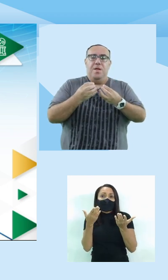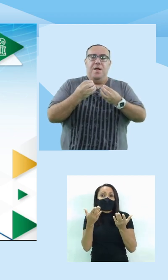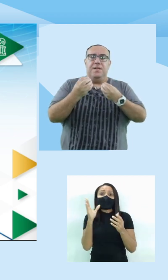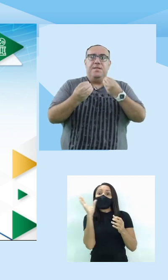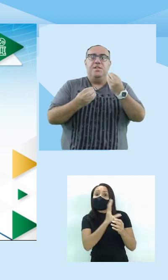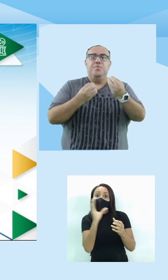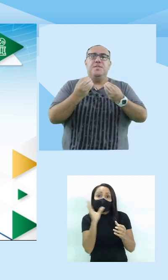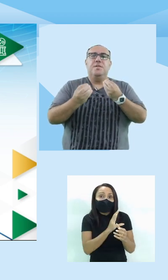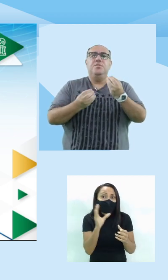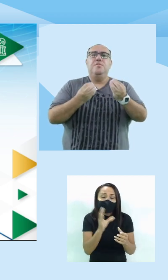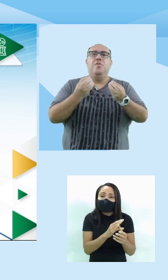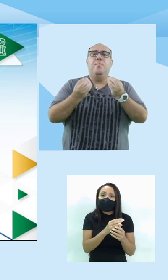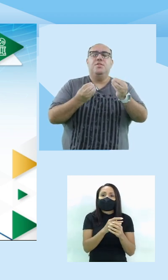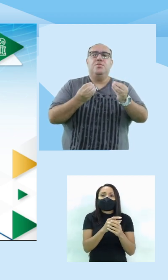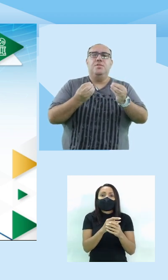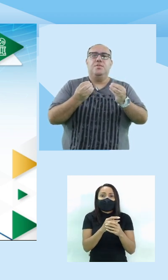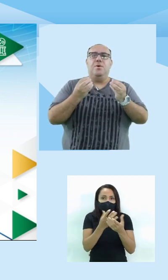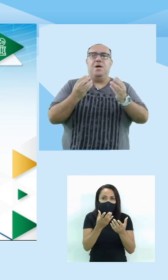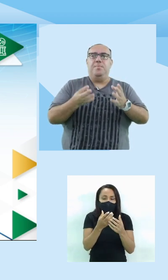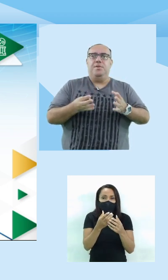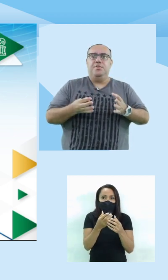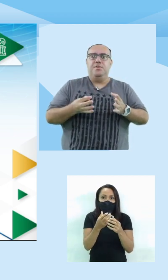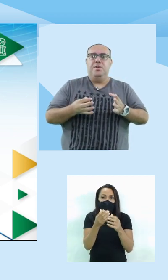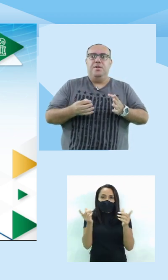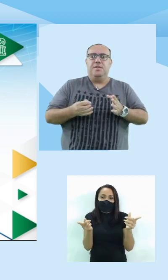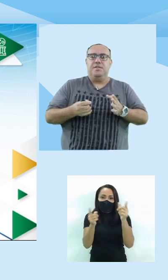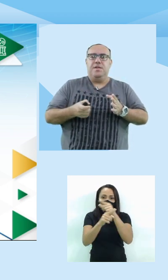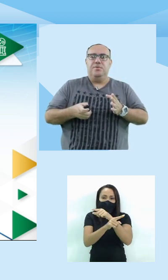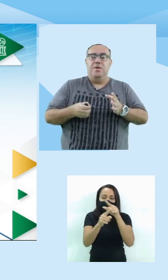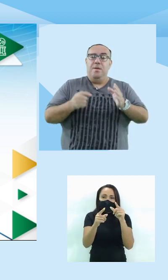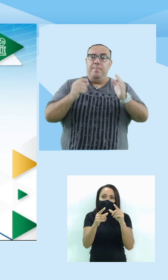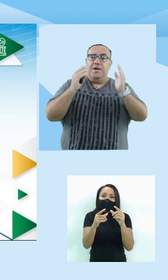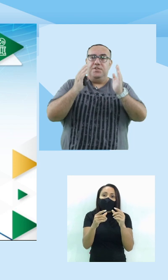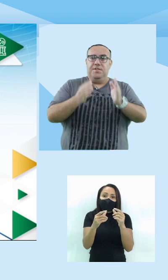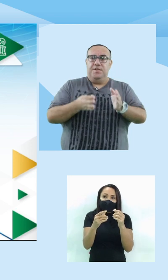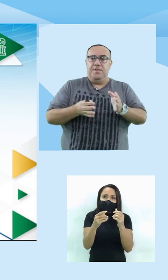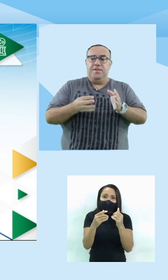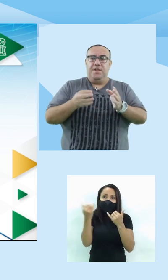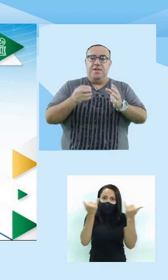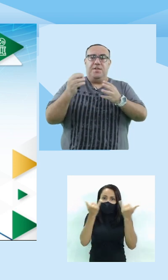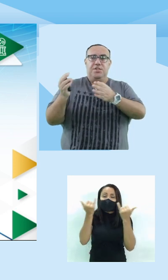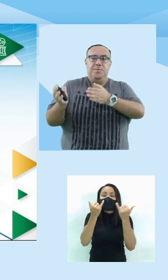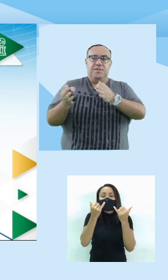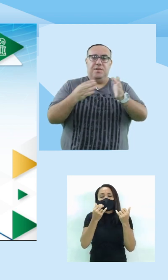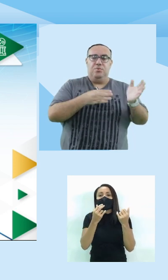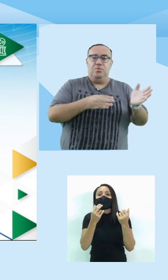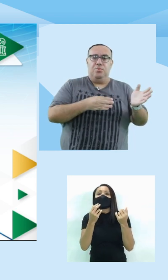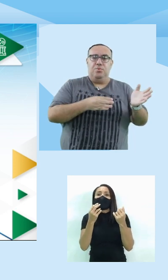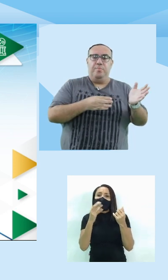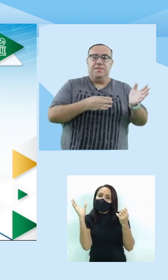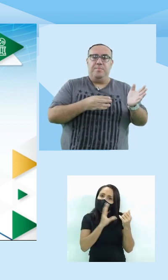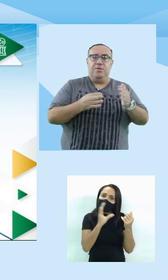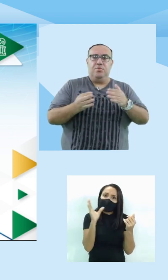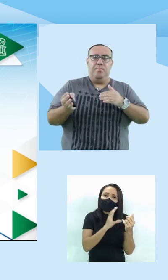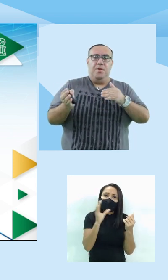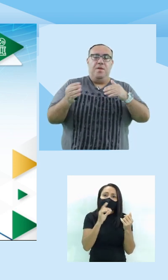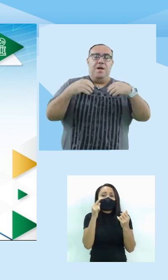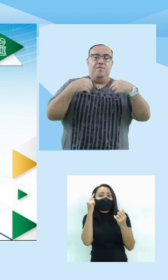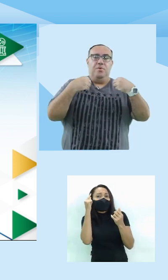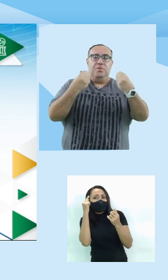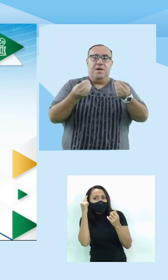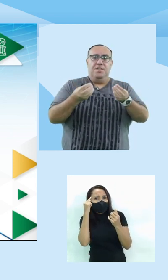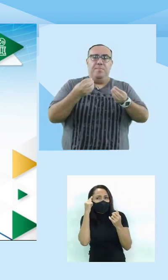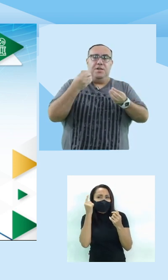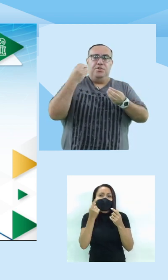então a transmissão de informações são rápidas, tá certo? Basta entender que a transmissão de um pensamento